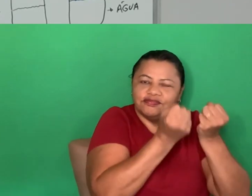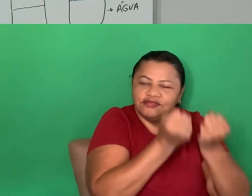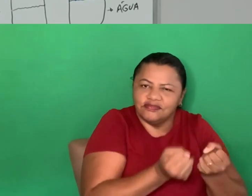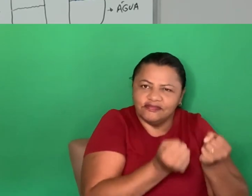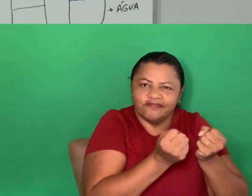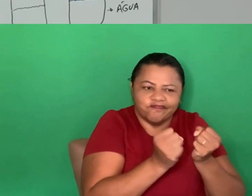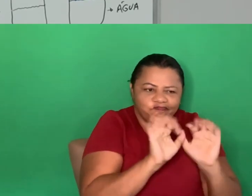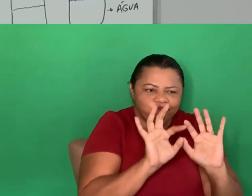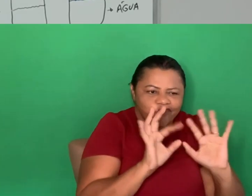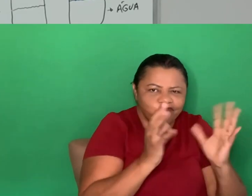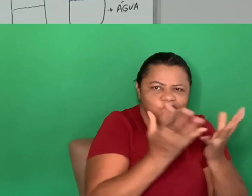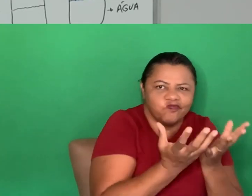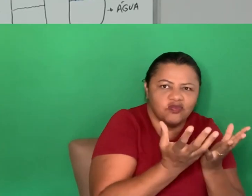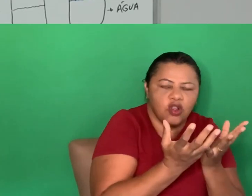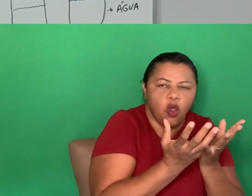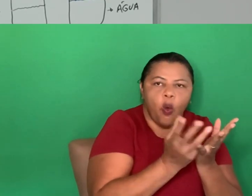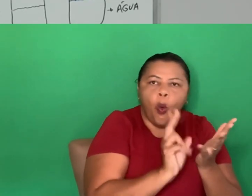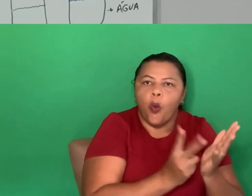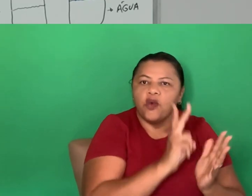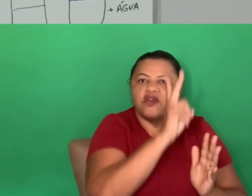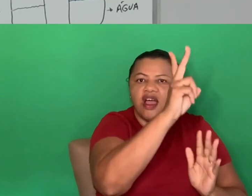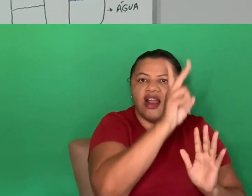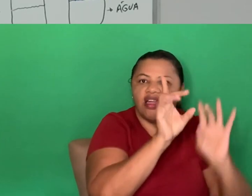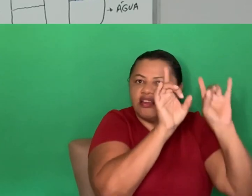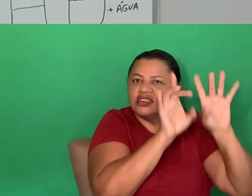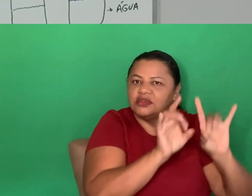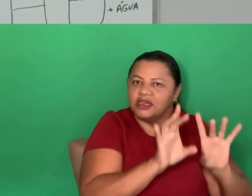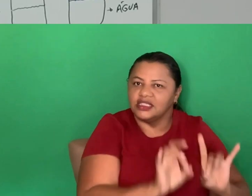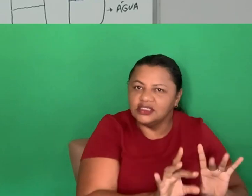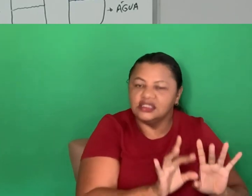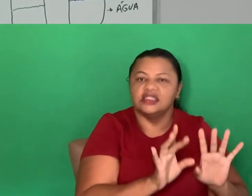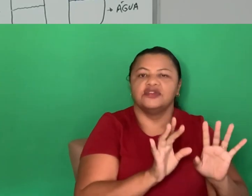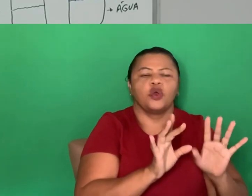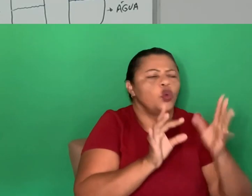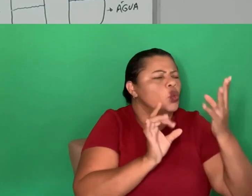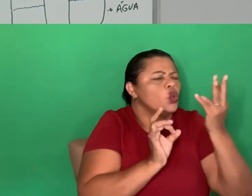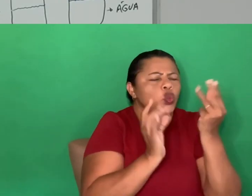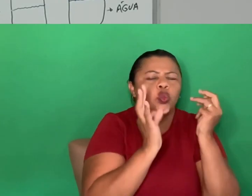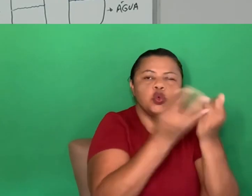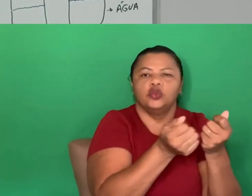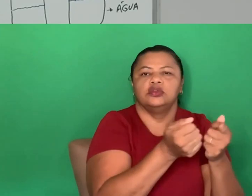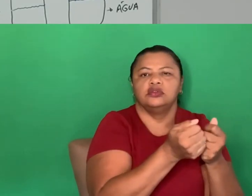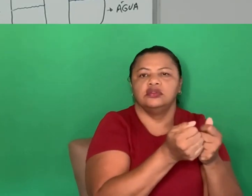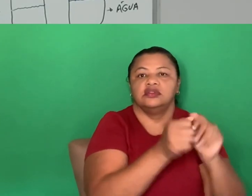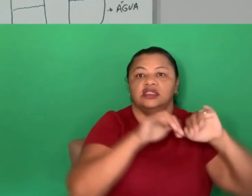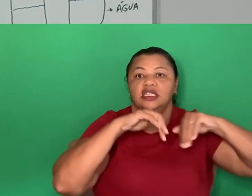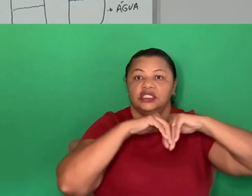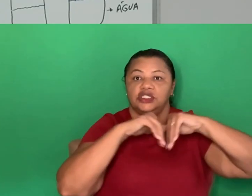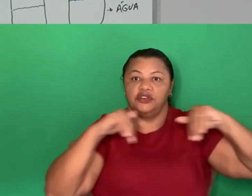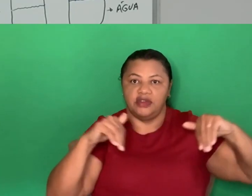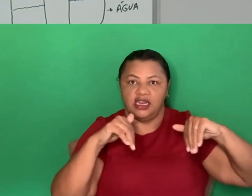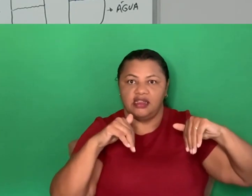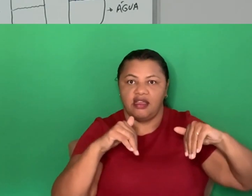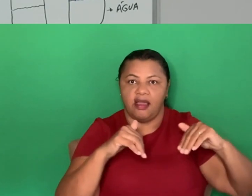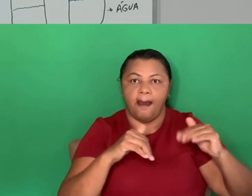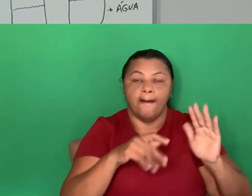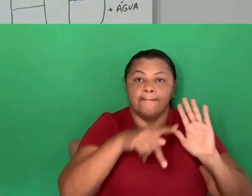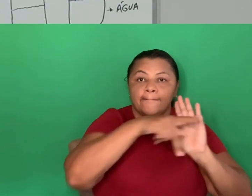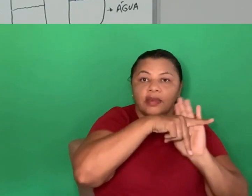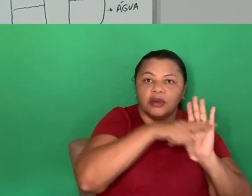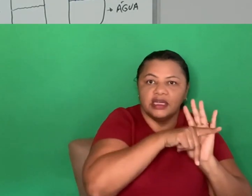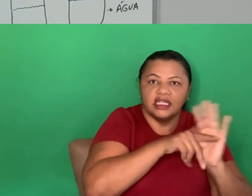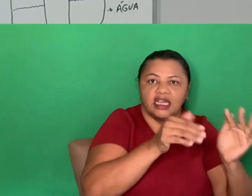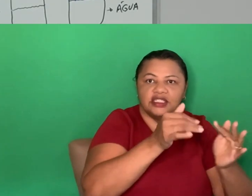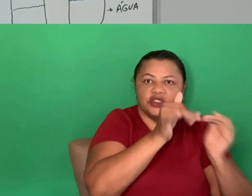cobre, e para a sacarose. Enfim, se nós quisermos levantar substâncias puras, propriedades físicas de qualquer